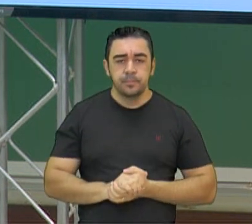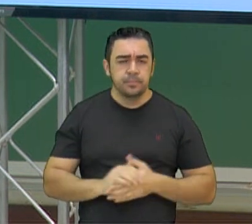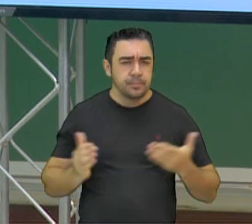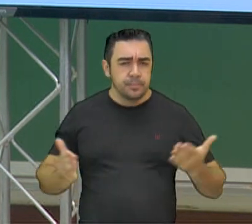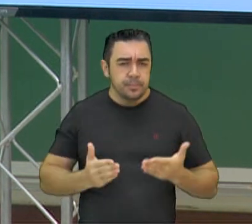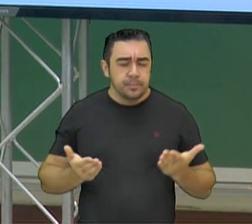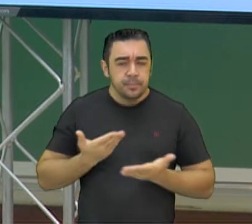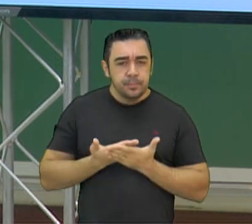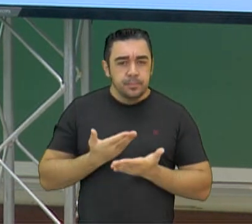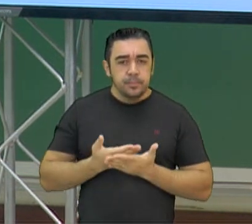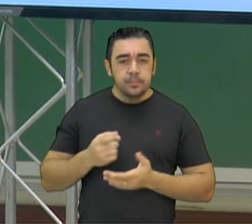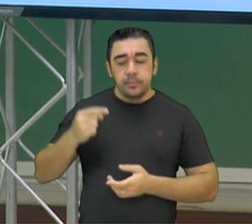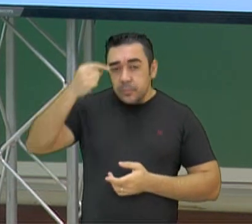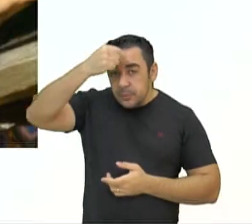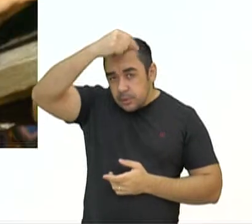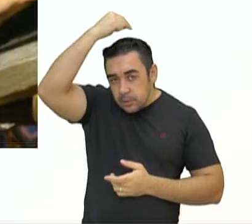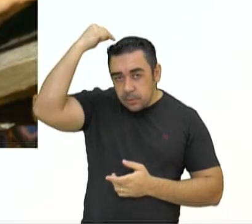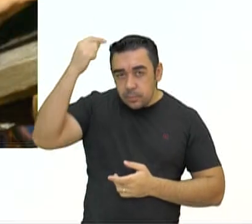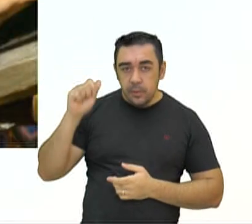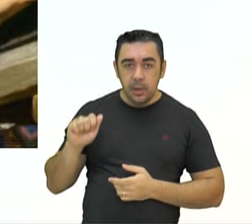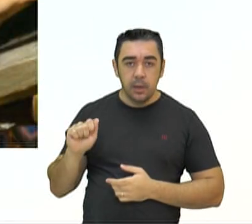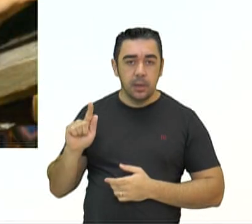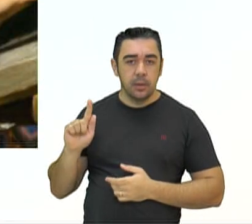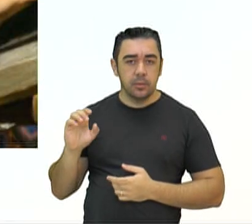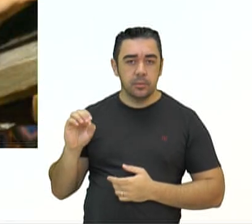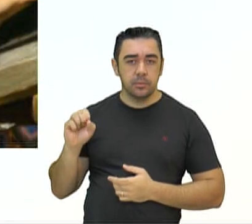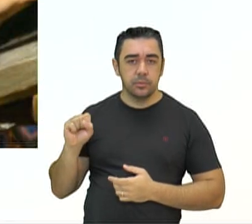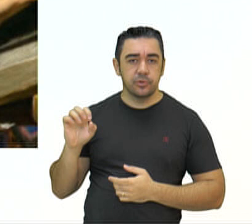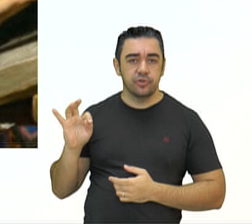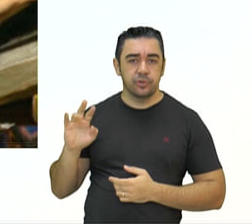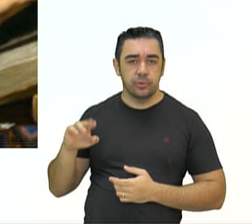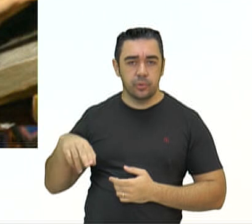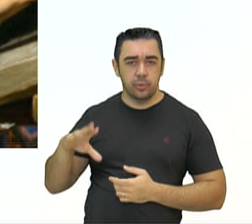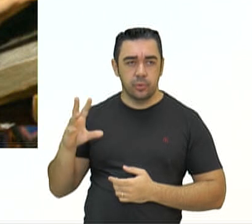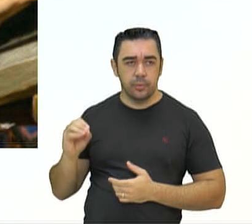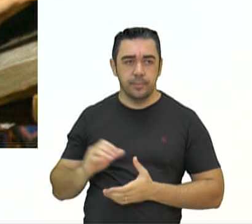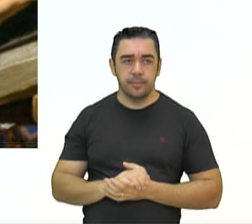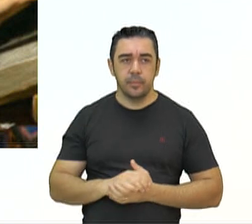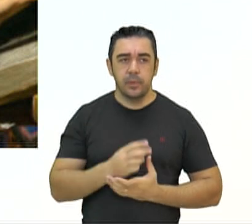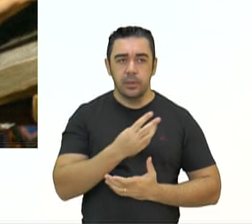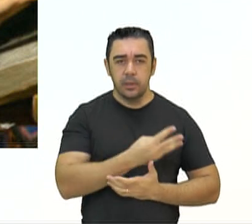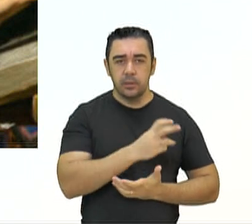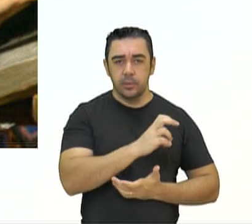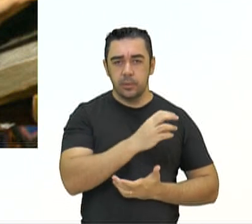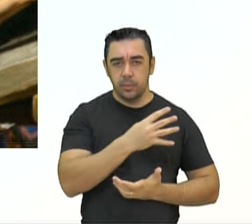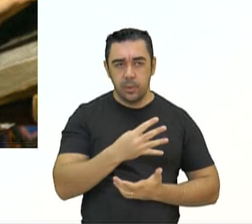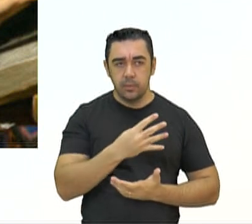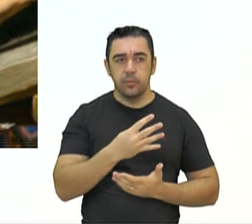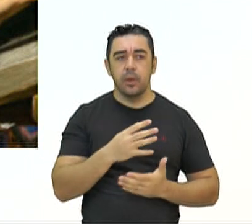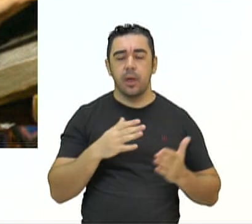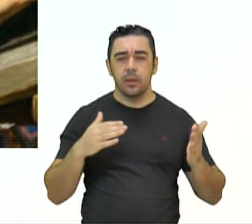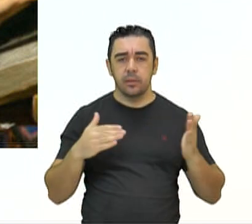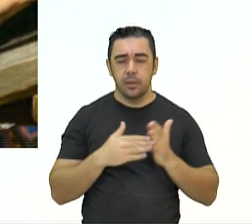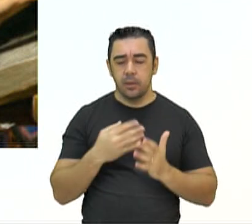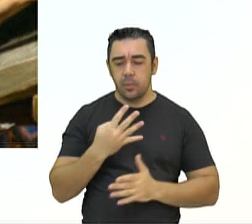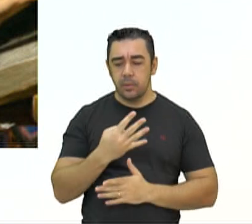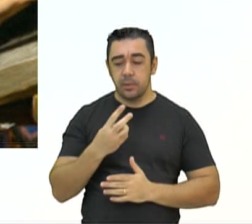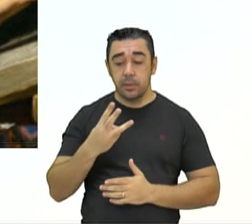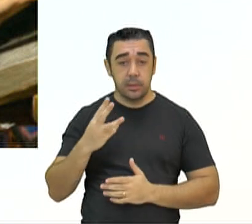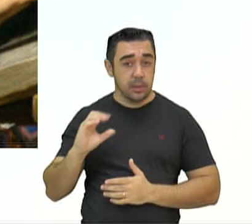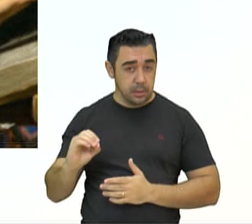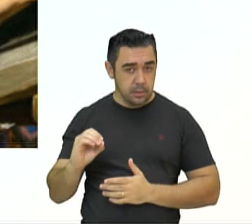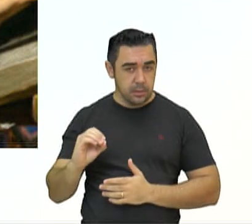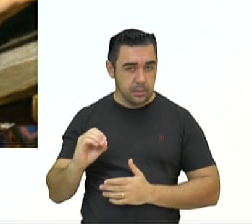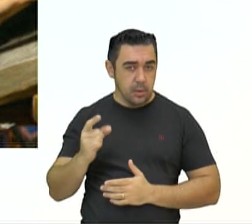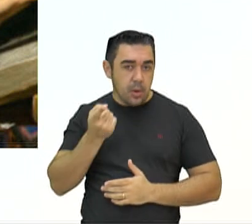Vamos agora falar de Santo Agostinho, 354 a 430. Observe